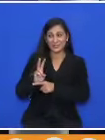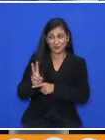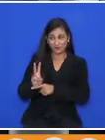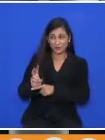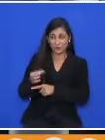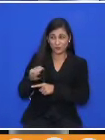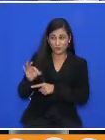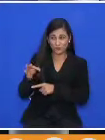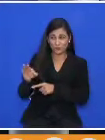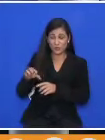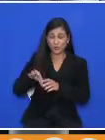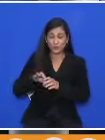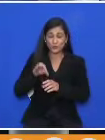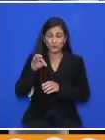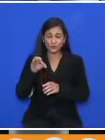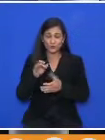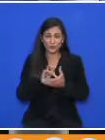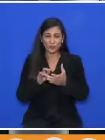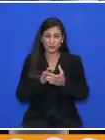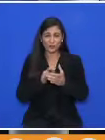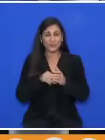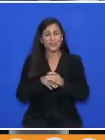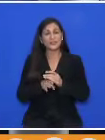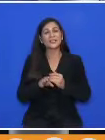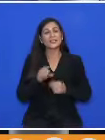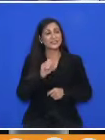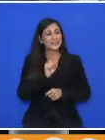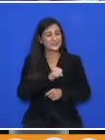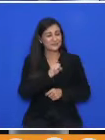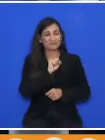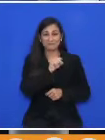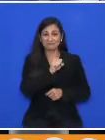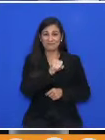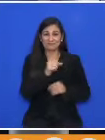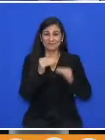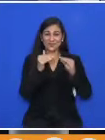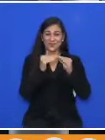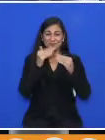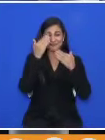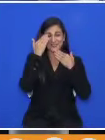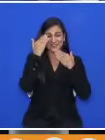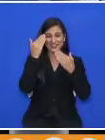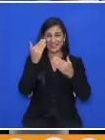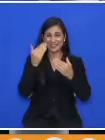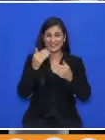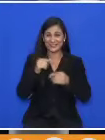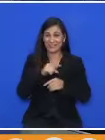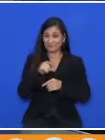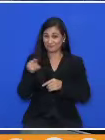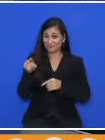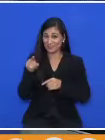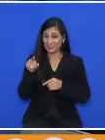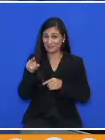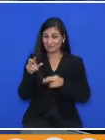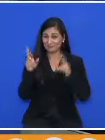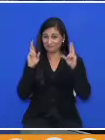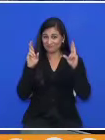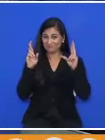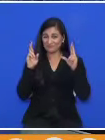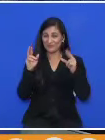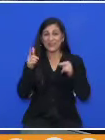auditoras confirmam os números sorteados na Lotomania? Sim, confirmo. Sim, confirmo. Obrigado. Era o que você